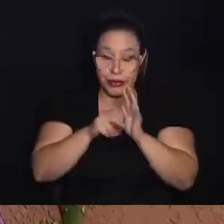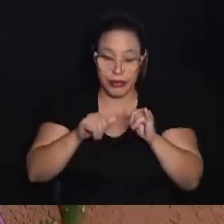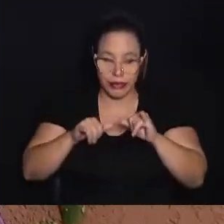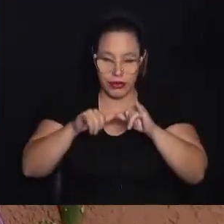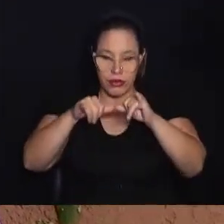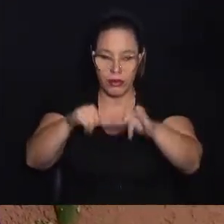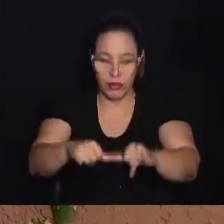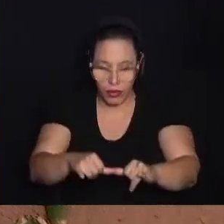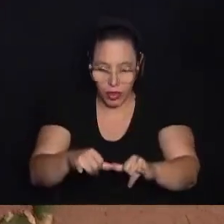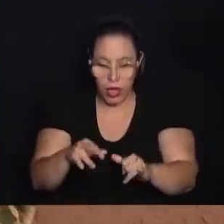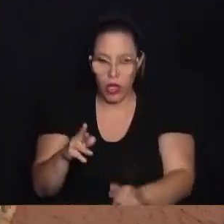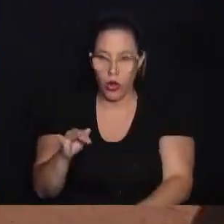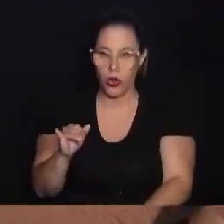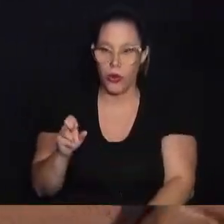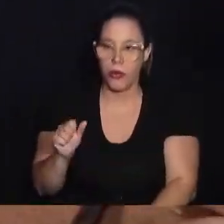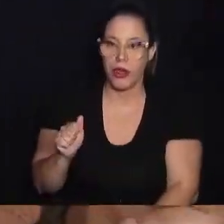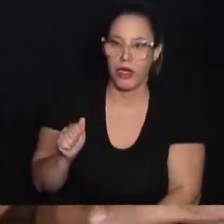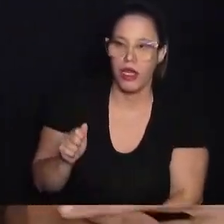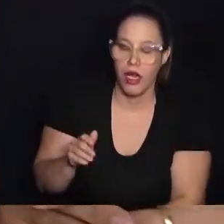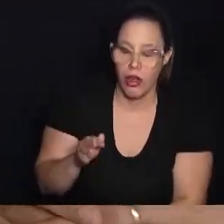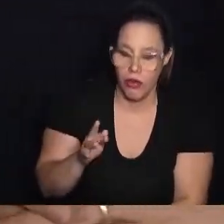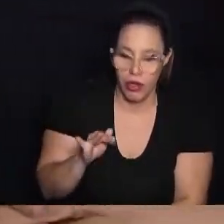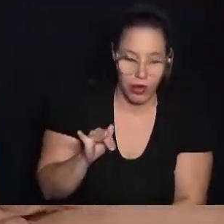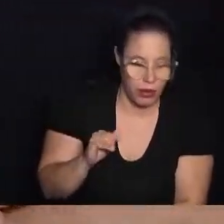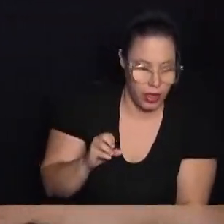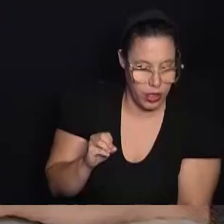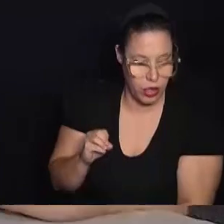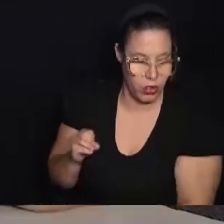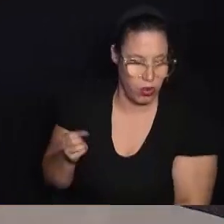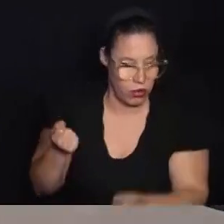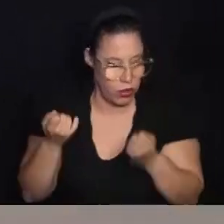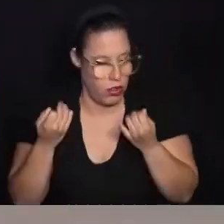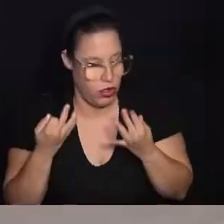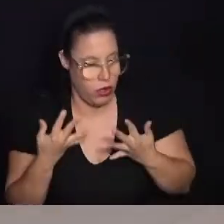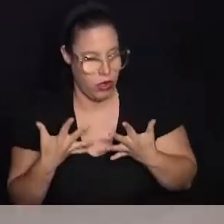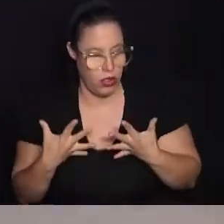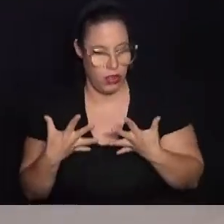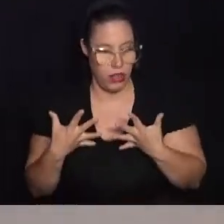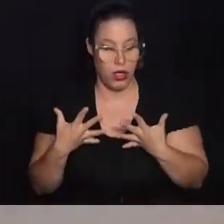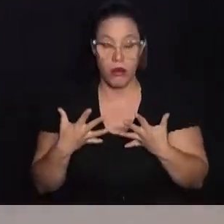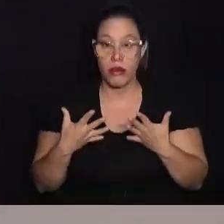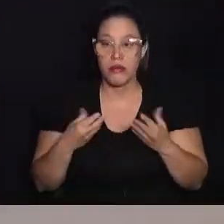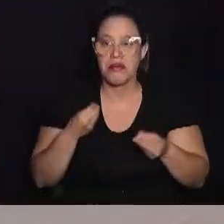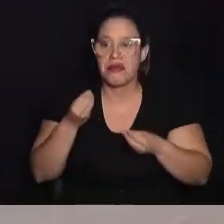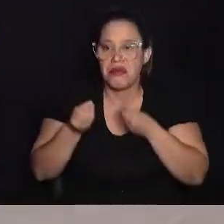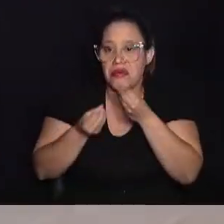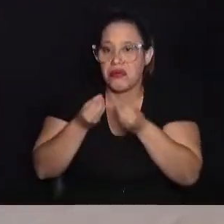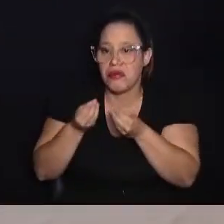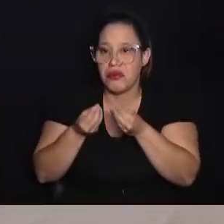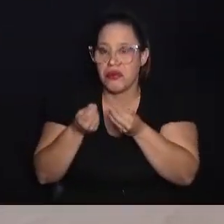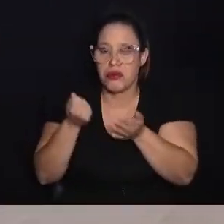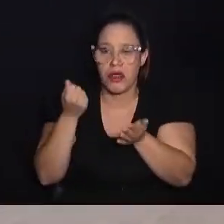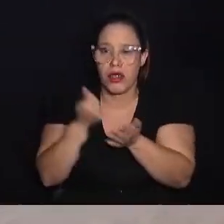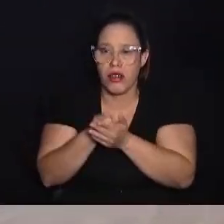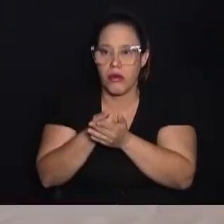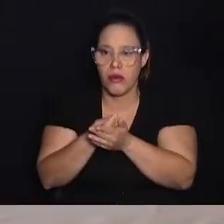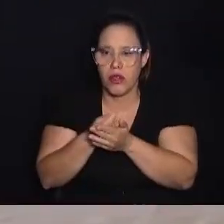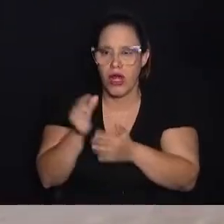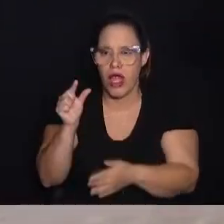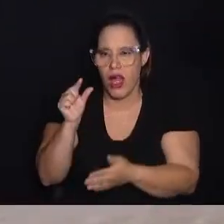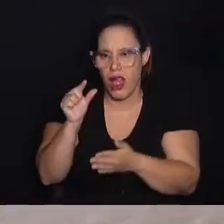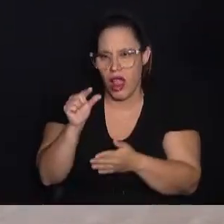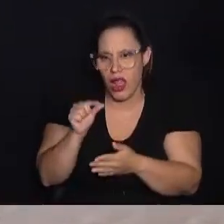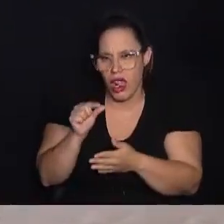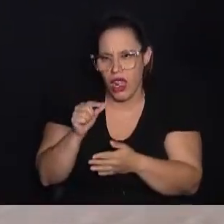economista Fabrício Pessato, que vai explicar para a gente sobre esse assunto. Fabrício, com o poder de compra reduzido, o consumidor se